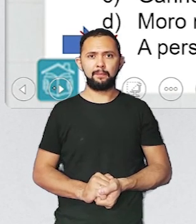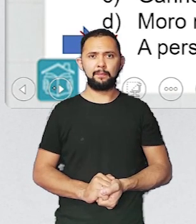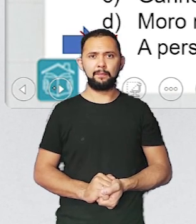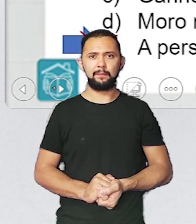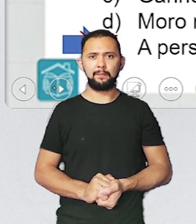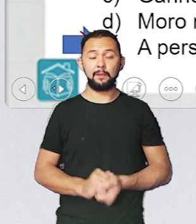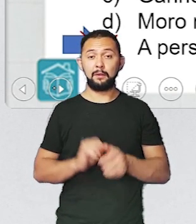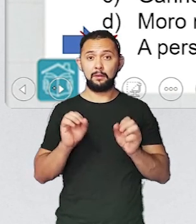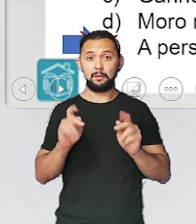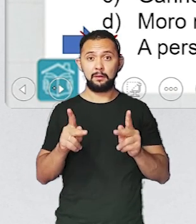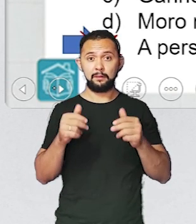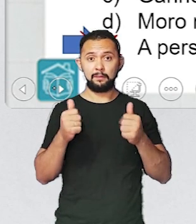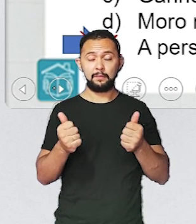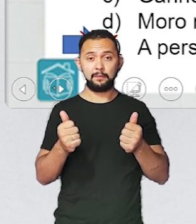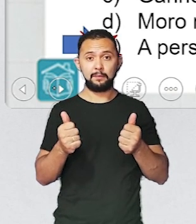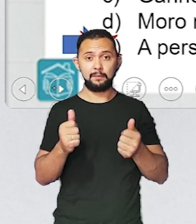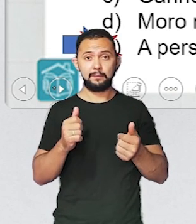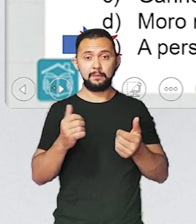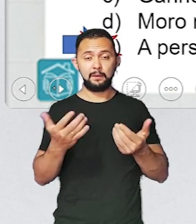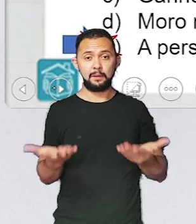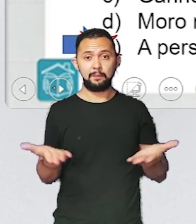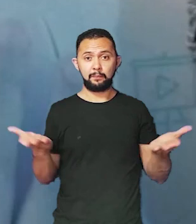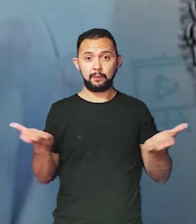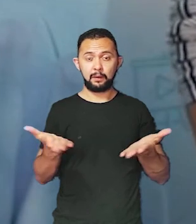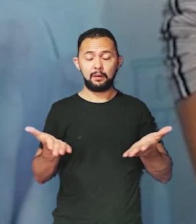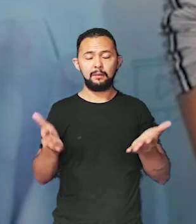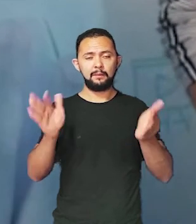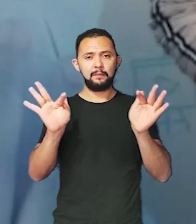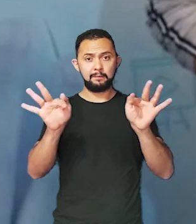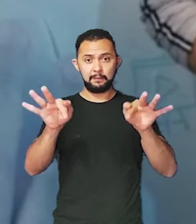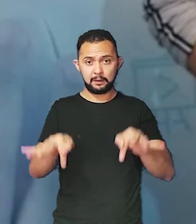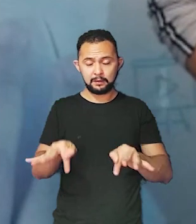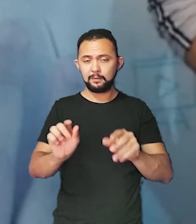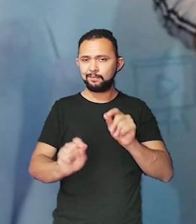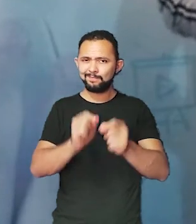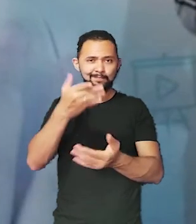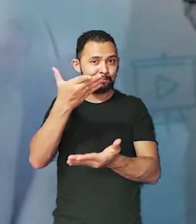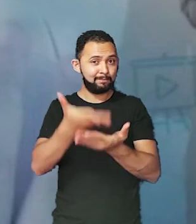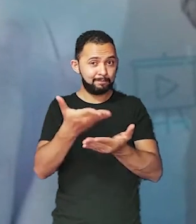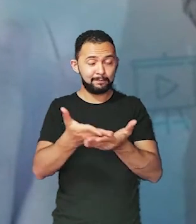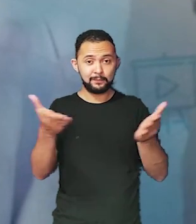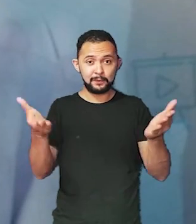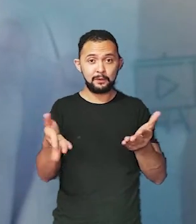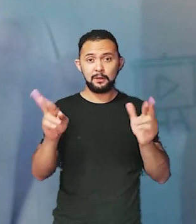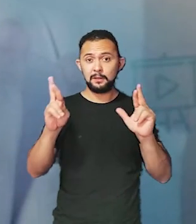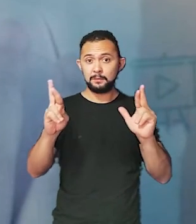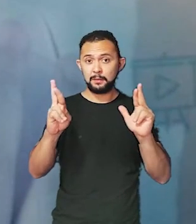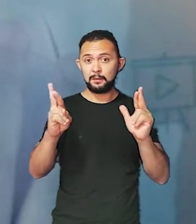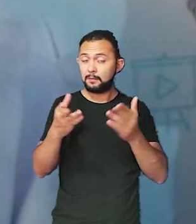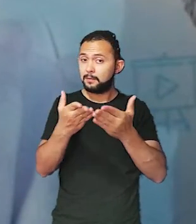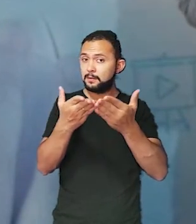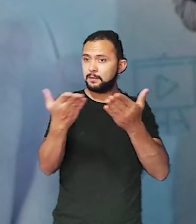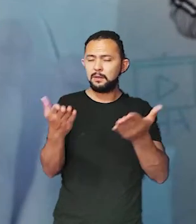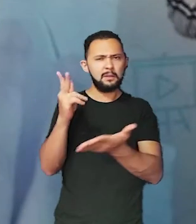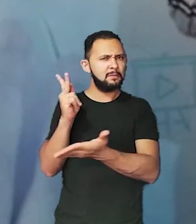E. Ok? Então, galerinha, nós vamos encerrar aqui a nossa jornada, né? Então, eu espero que vocês sempre, quando receberem